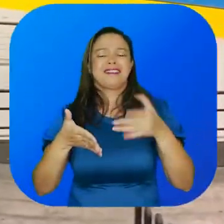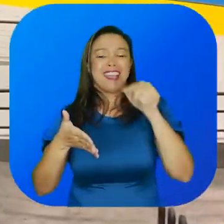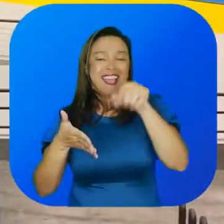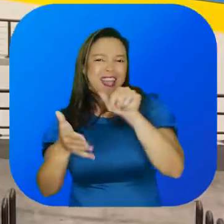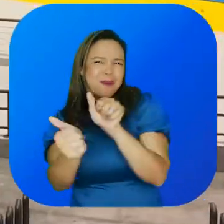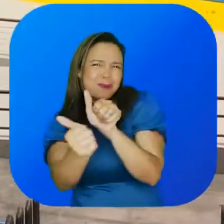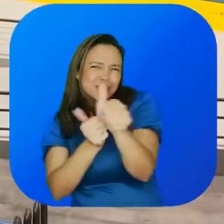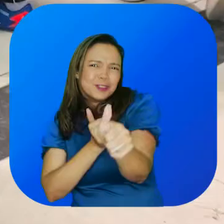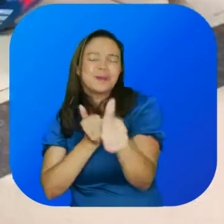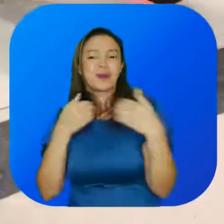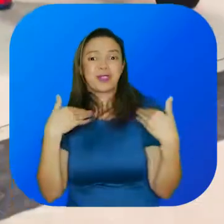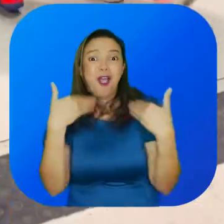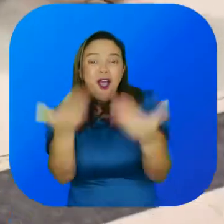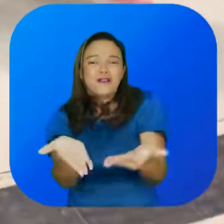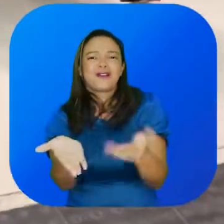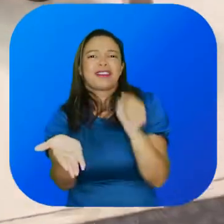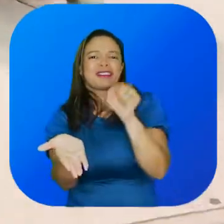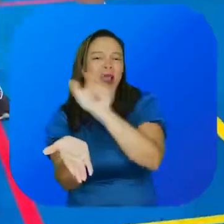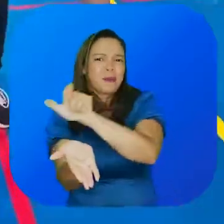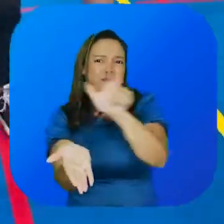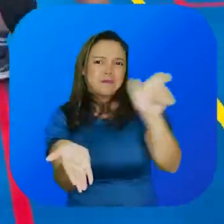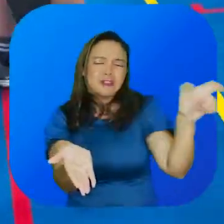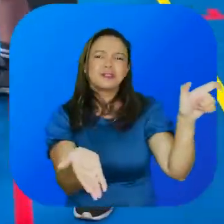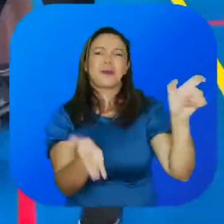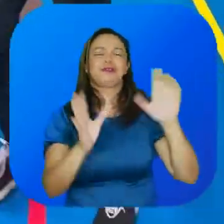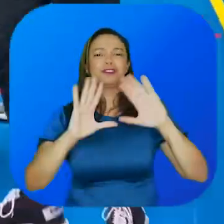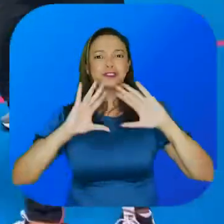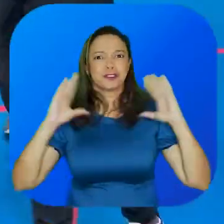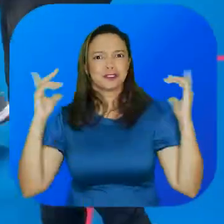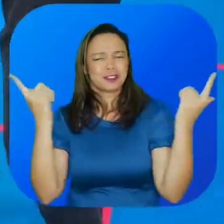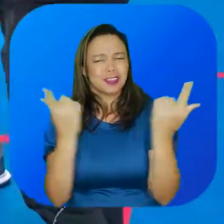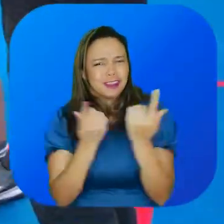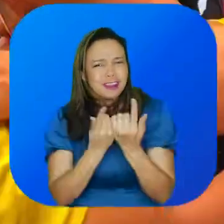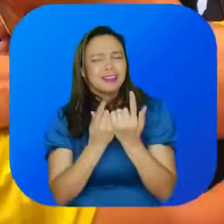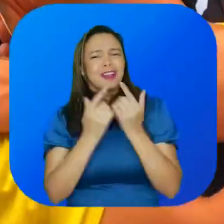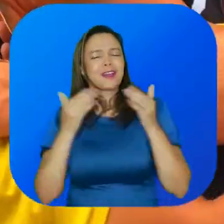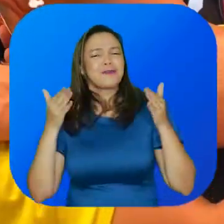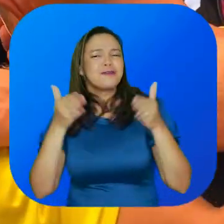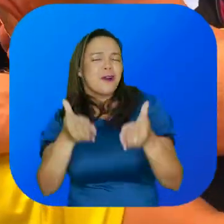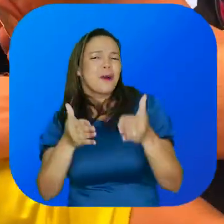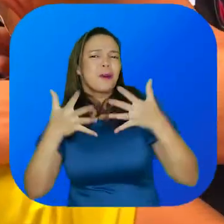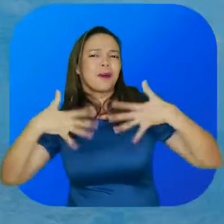dessa modalidade, o goalball, que é uma das modalidades que a gente está oferecendo aqui no